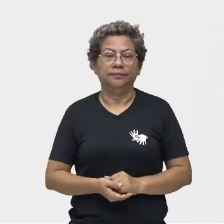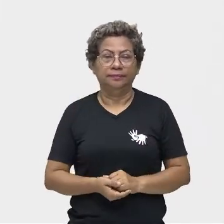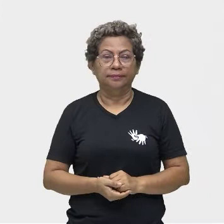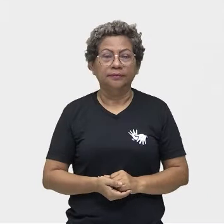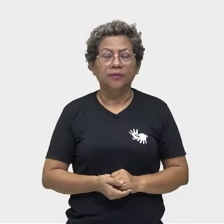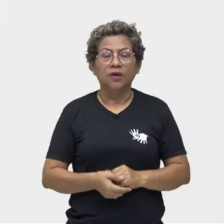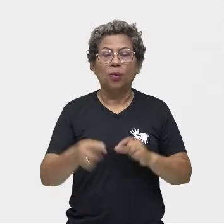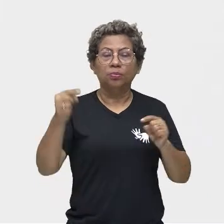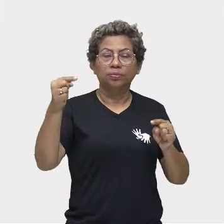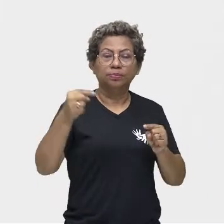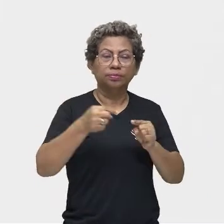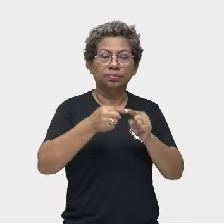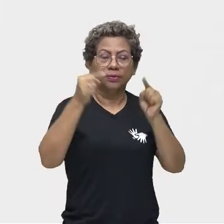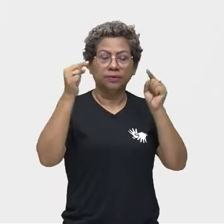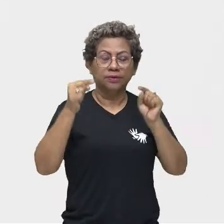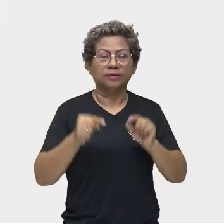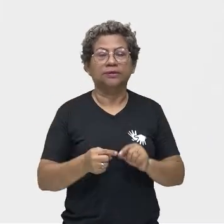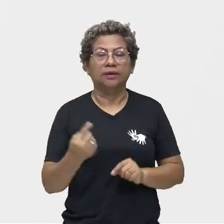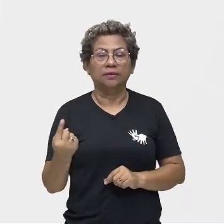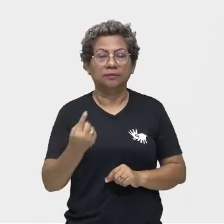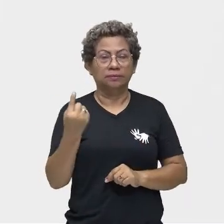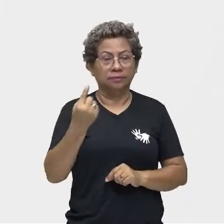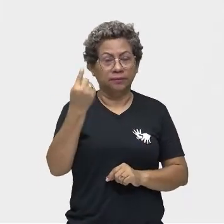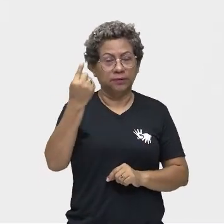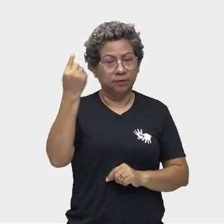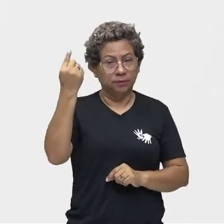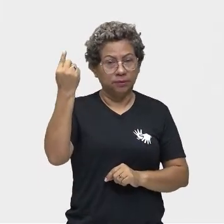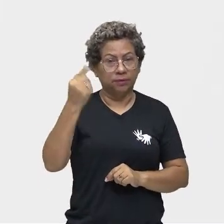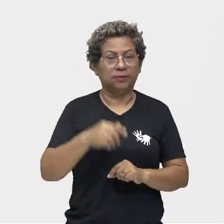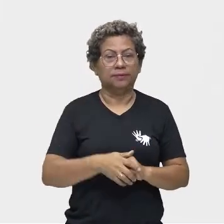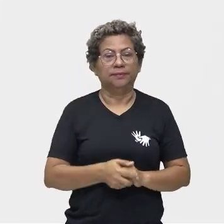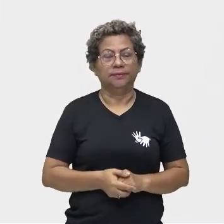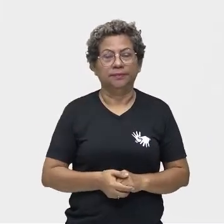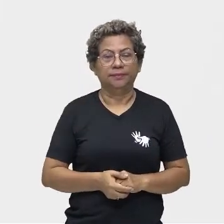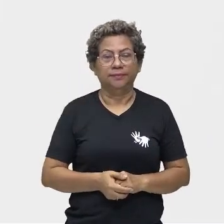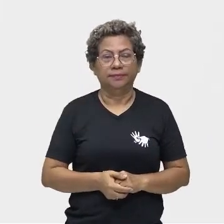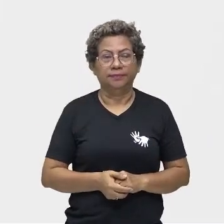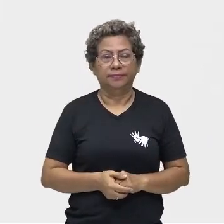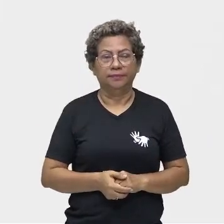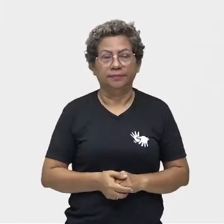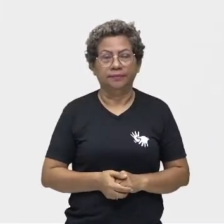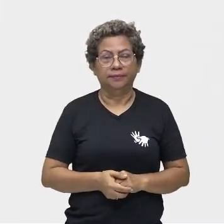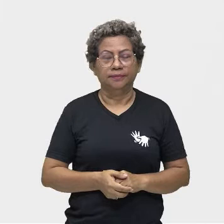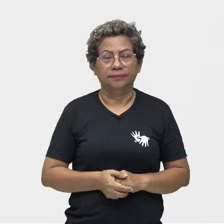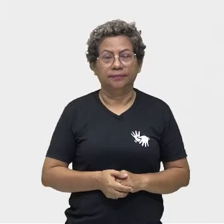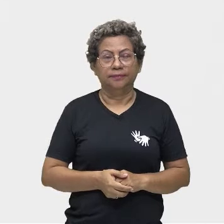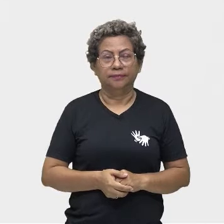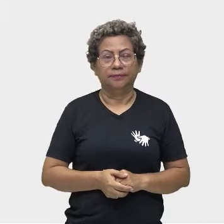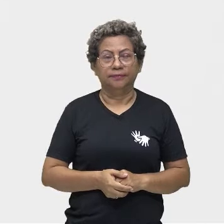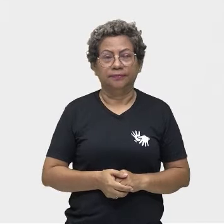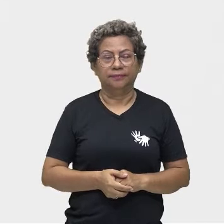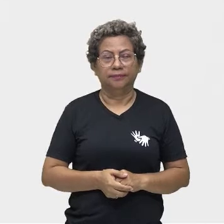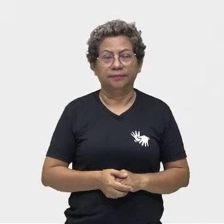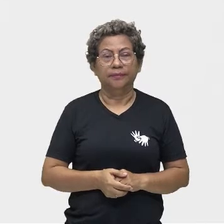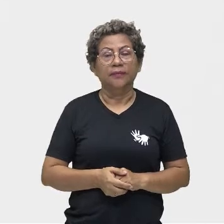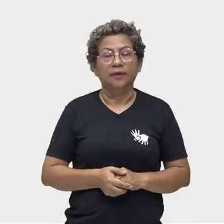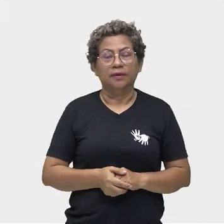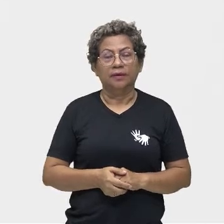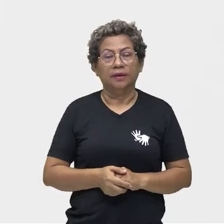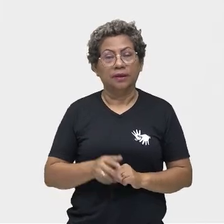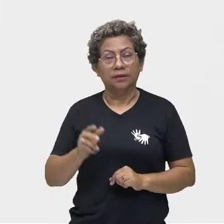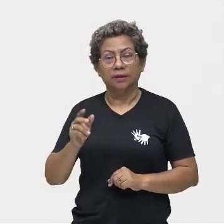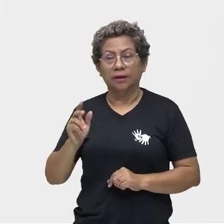perpendicular à altura até o vértice A é chamado de altura. E essa altura